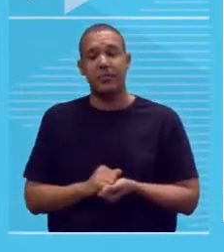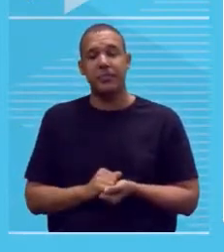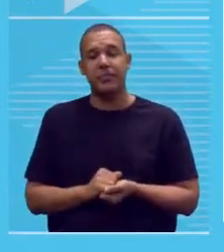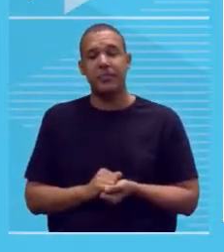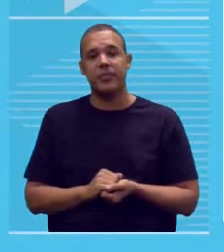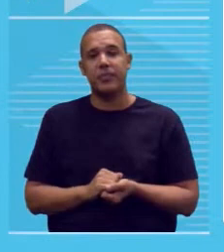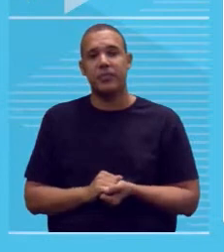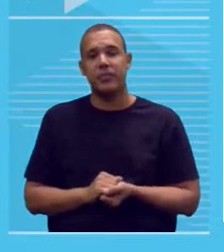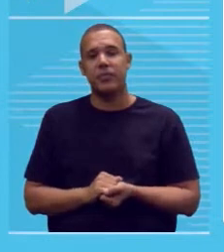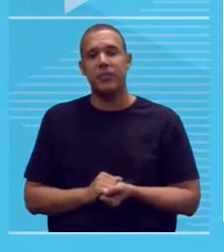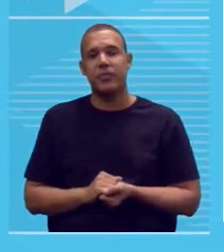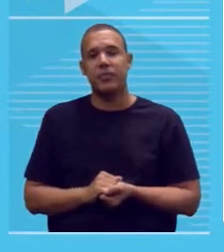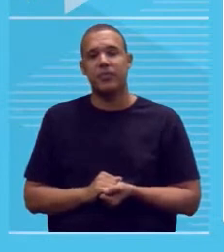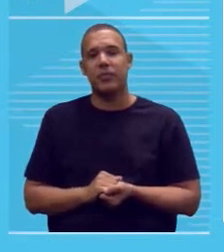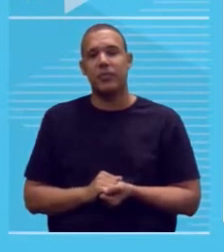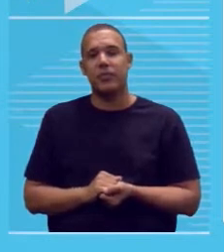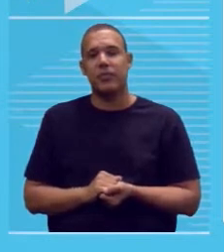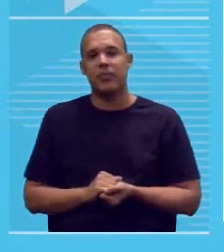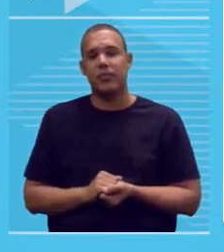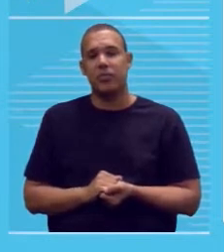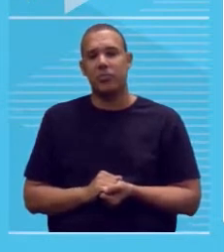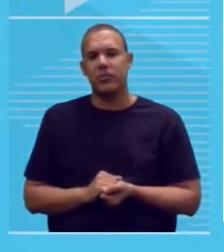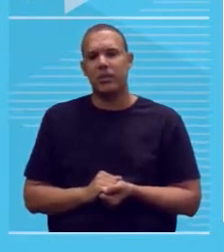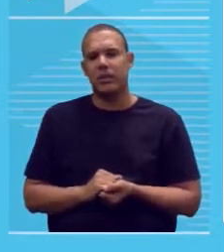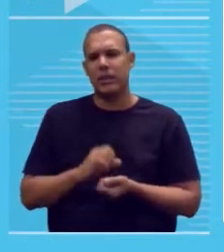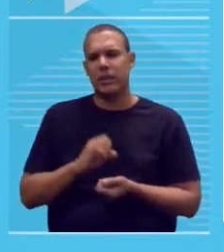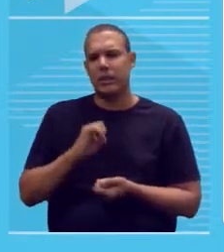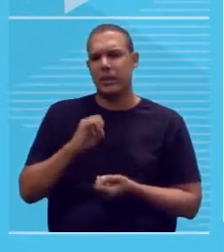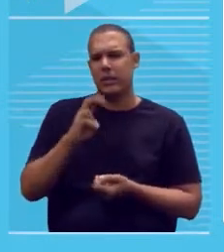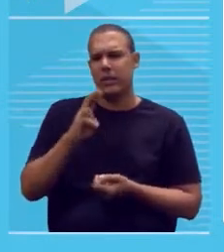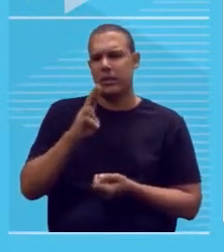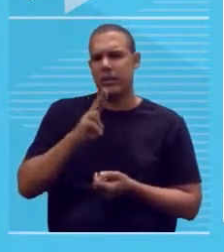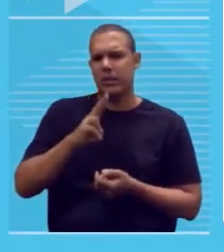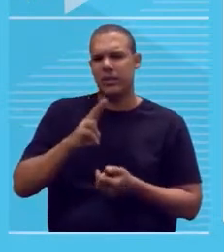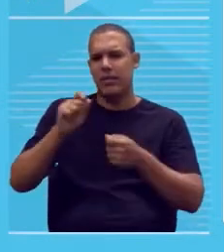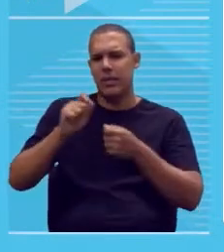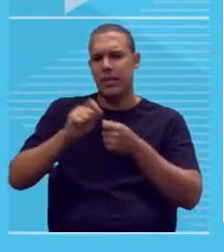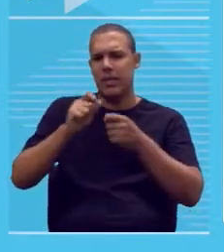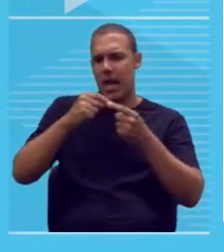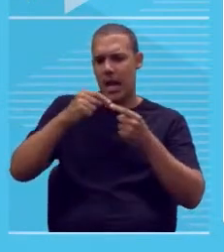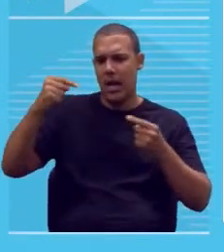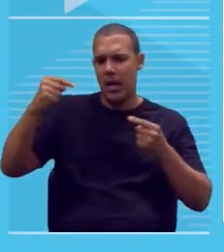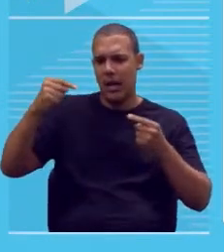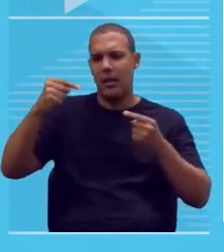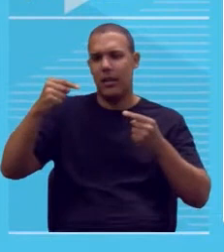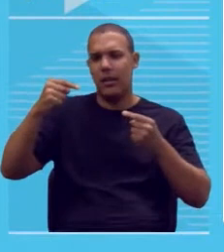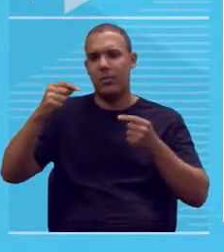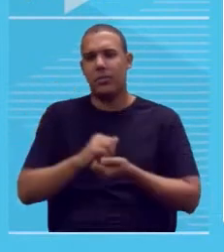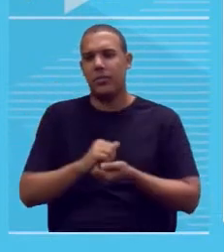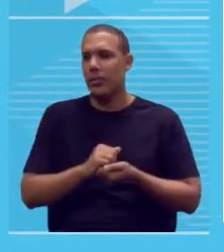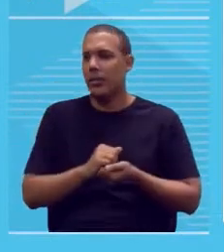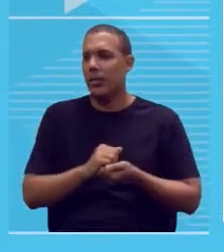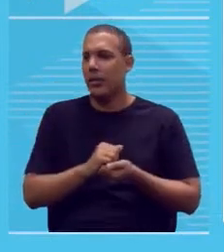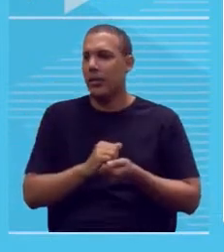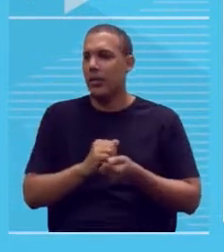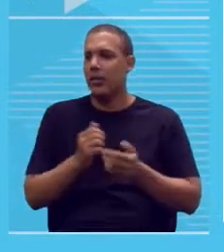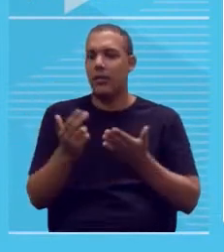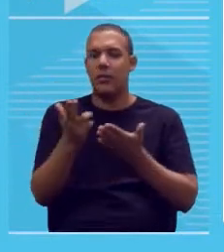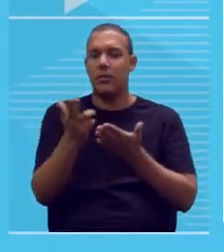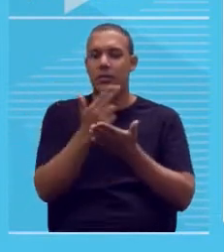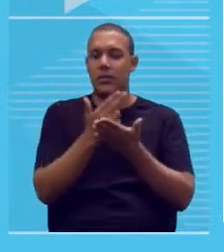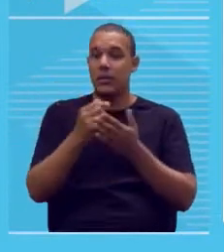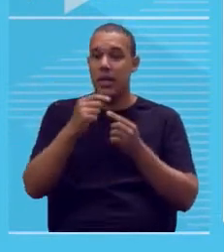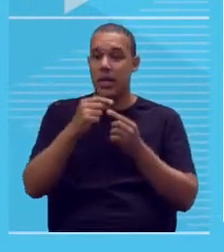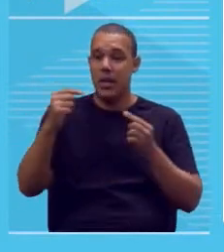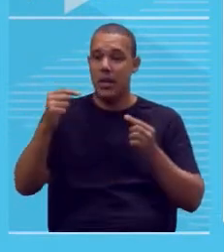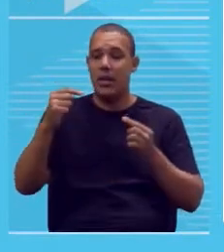Professor, e se eu quiser desenhar a reta, se eu quiser desenhar, pode ser, Gabriel, podemos deixar